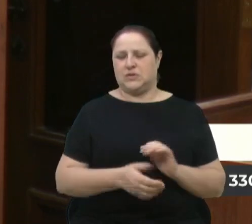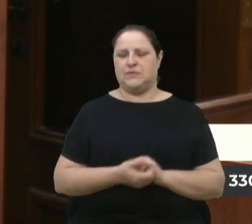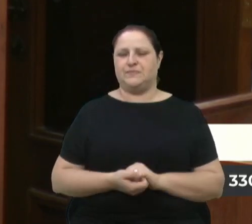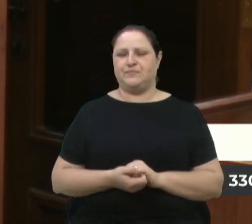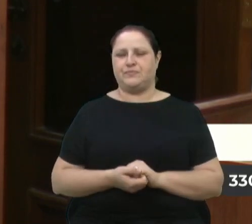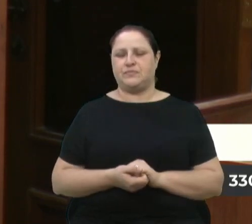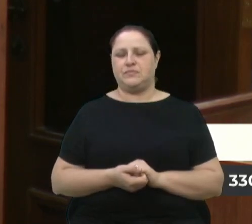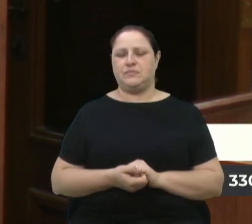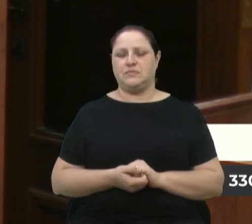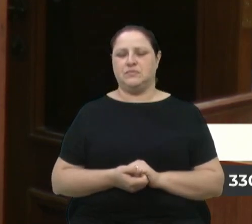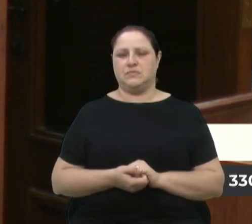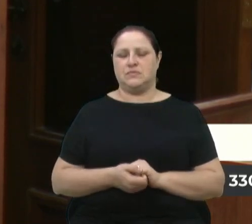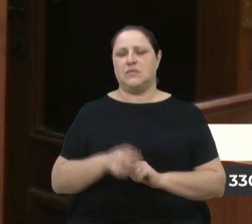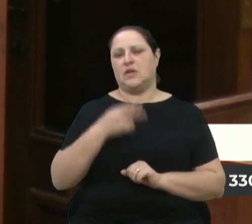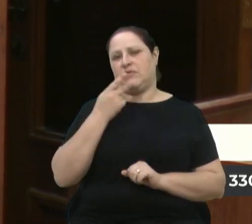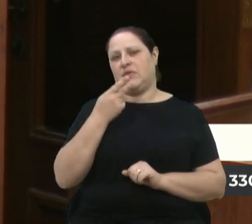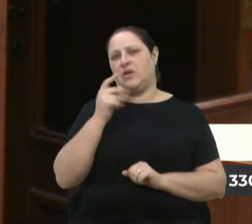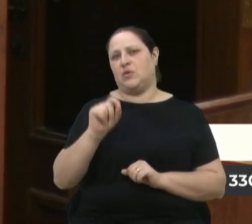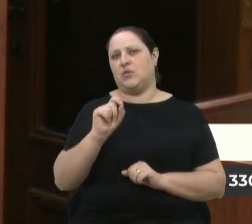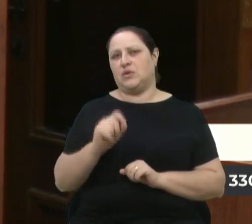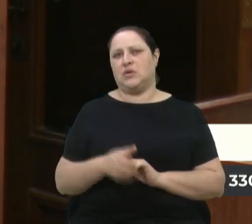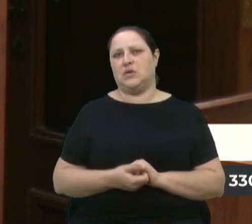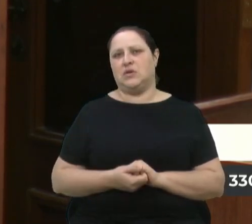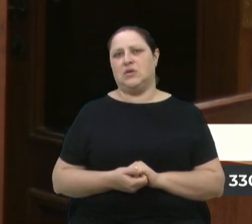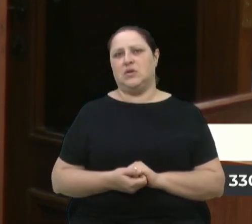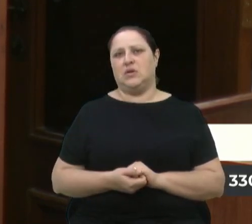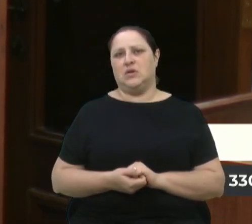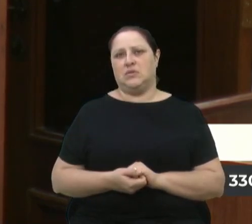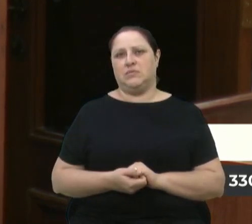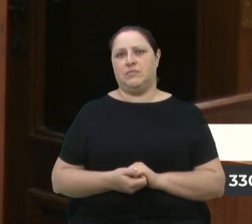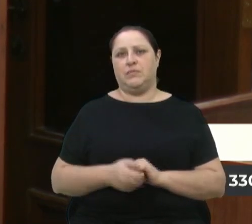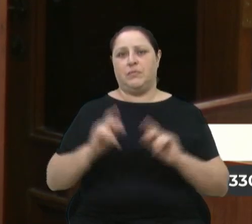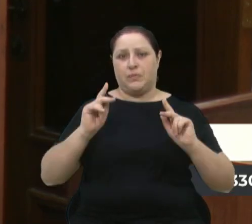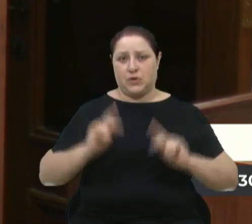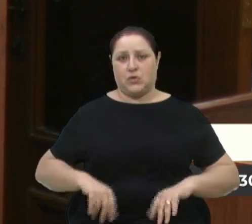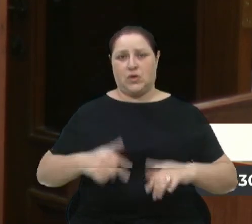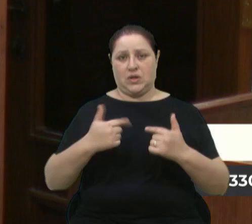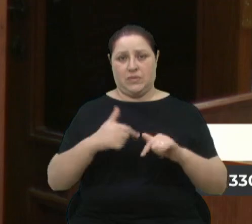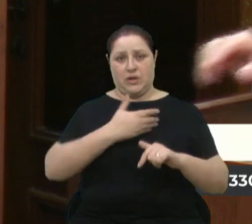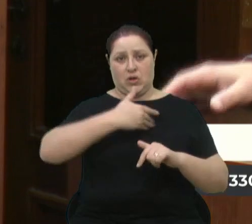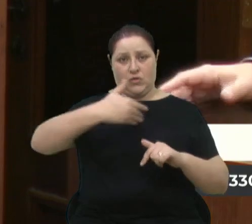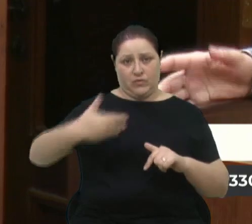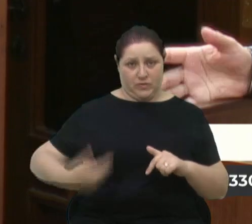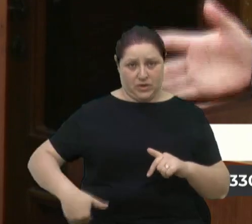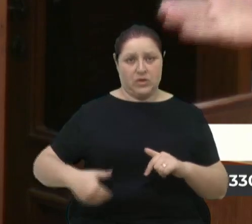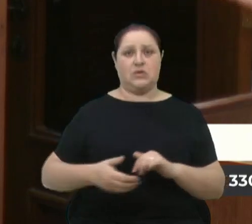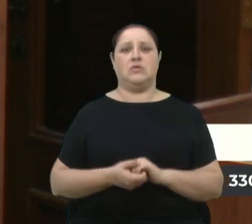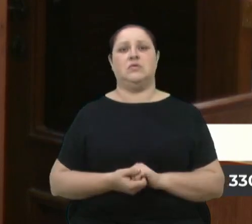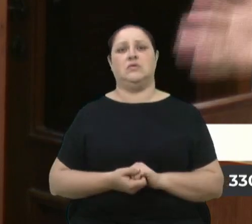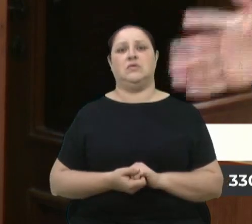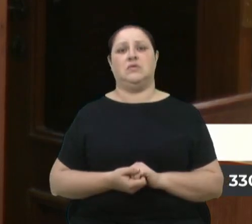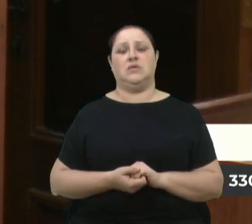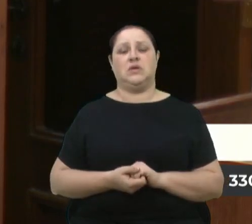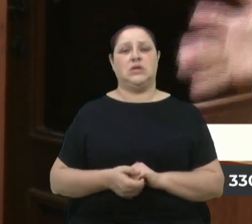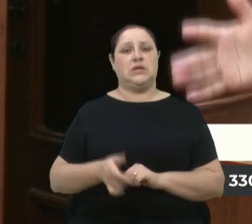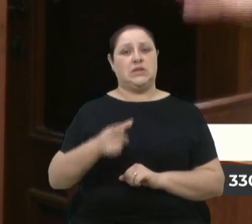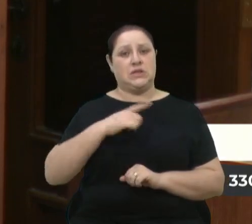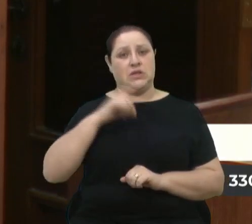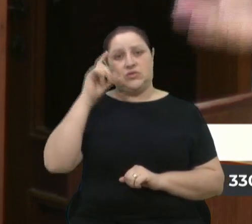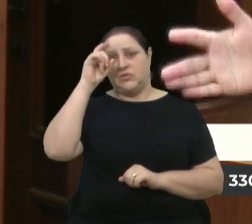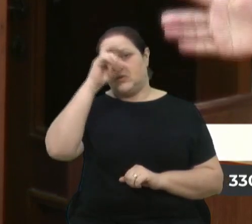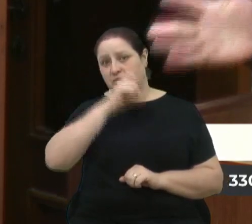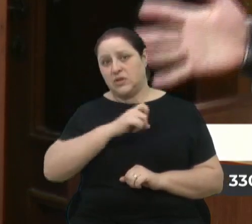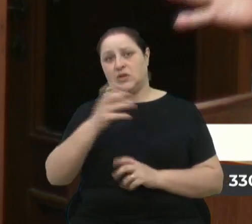E dizer, eu reitero aqui, quem ocupa cargo público e tem